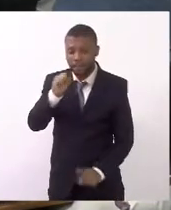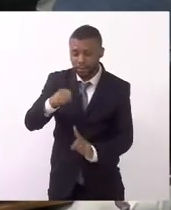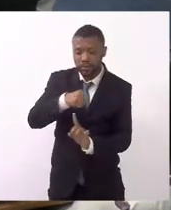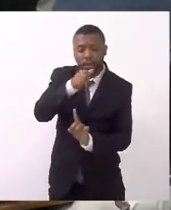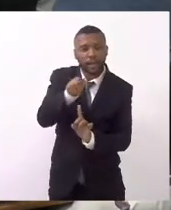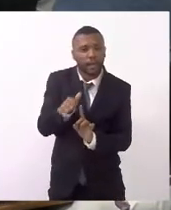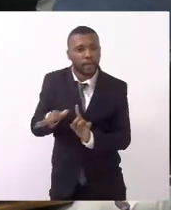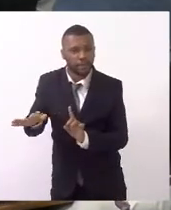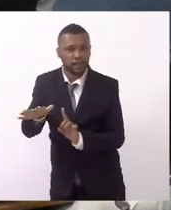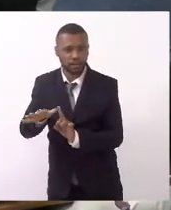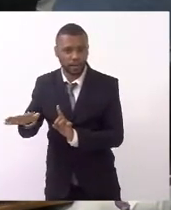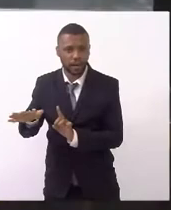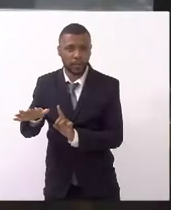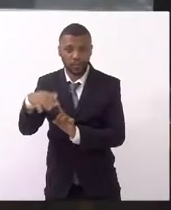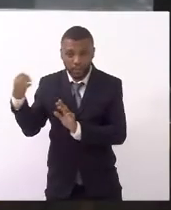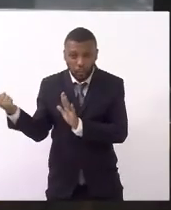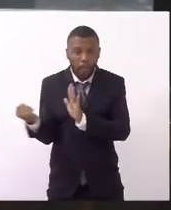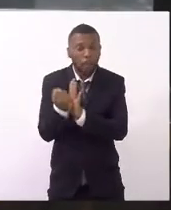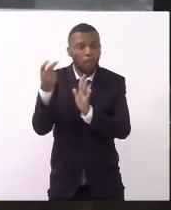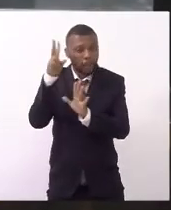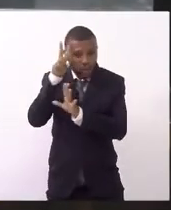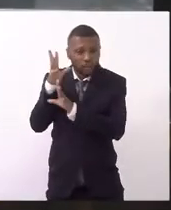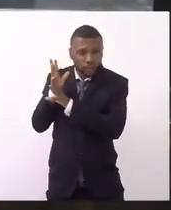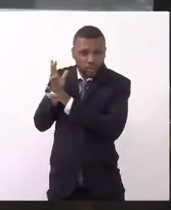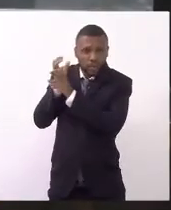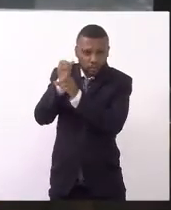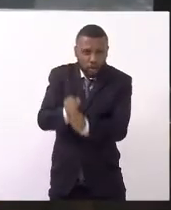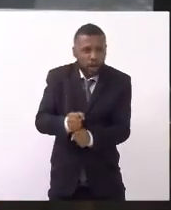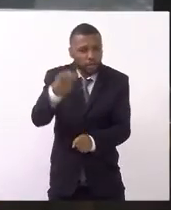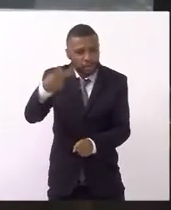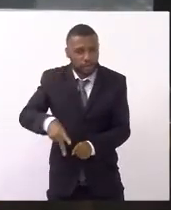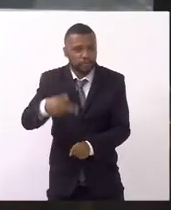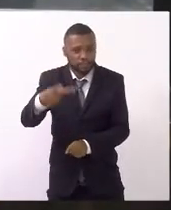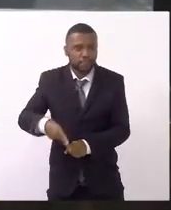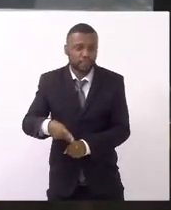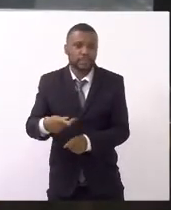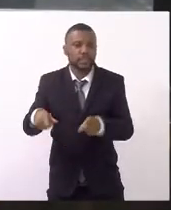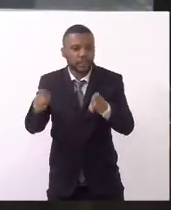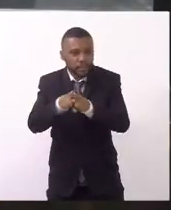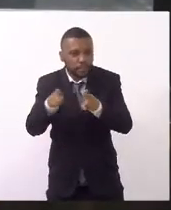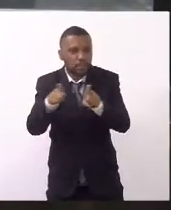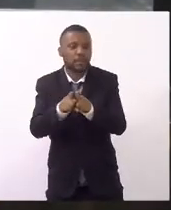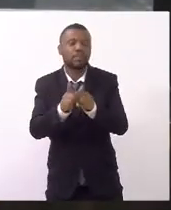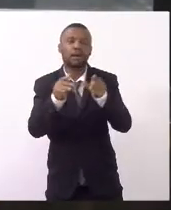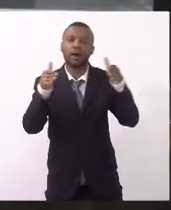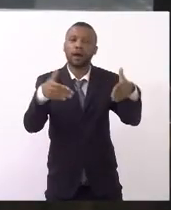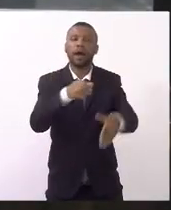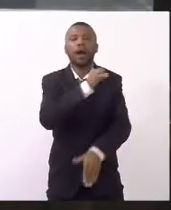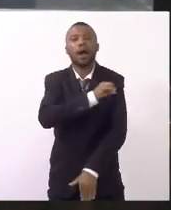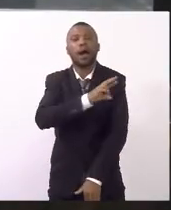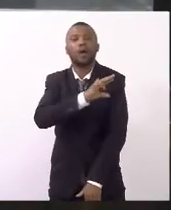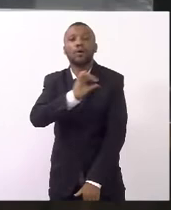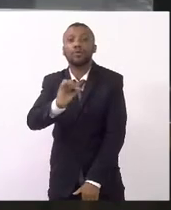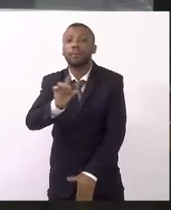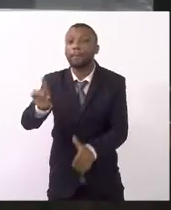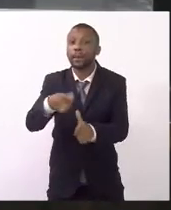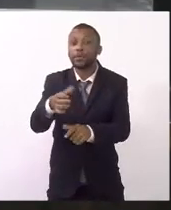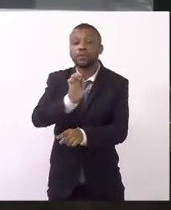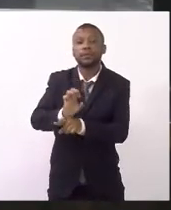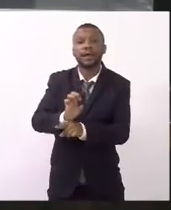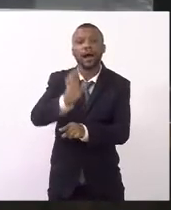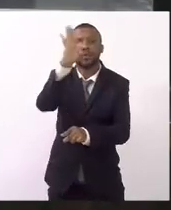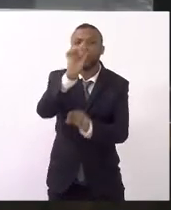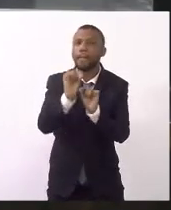Iemanjá esse é o momento histórico para esta casa e para o estado do Rio de Janeiro o primeiro estado do Brasil